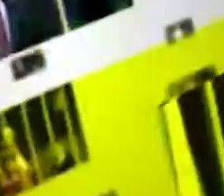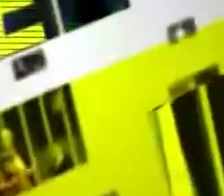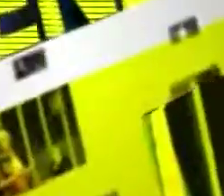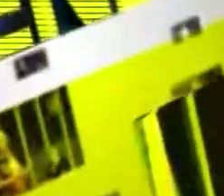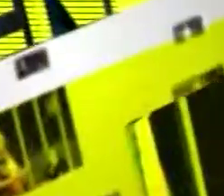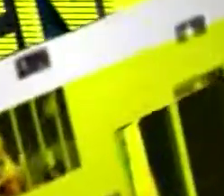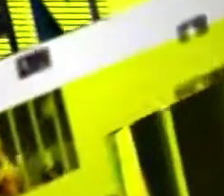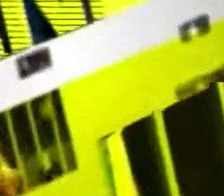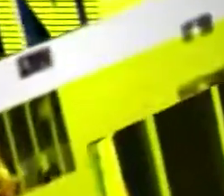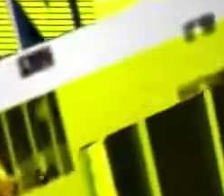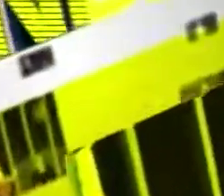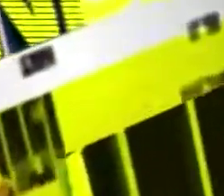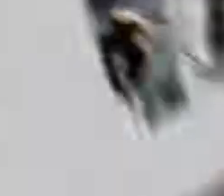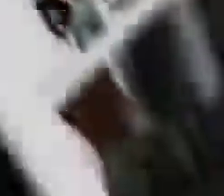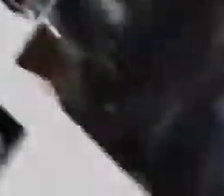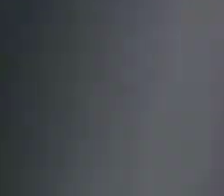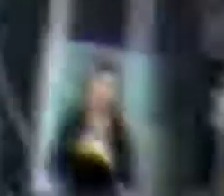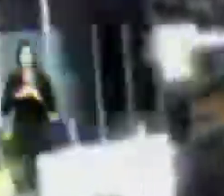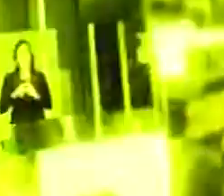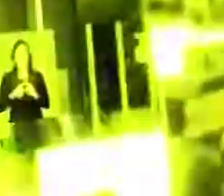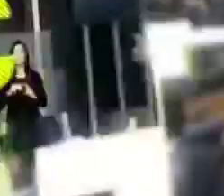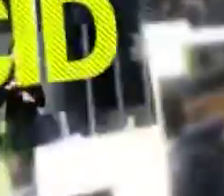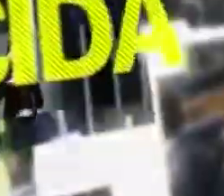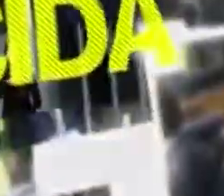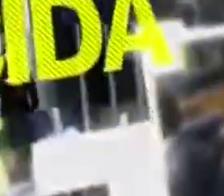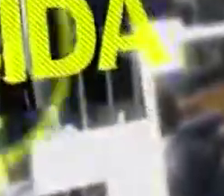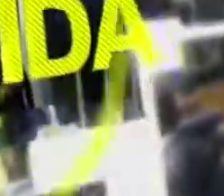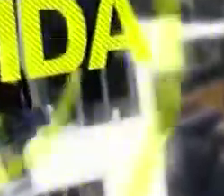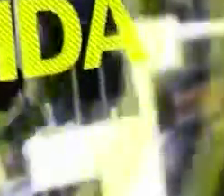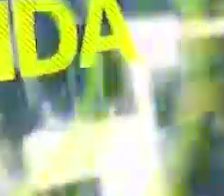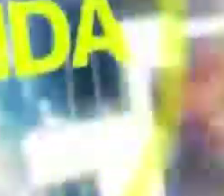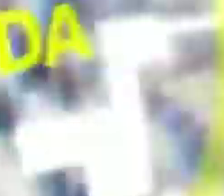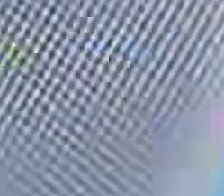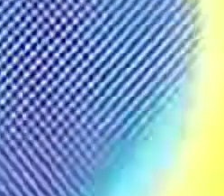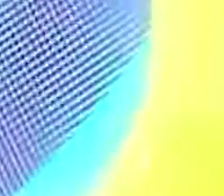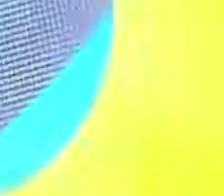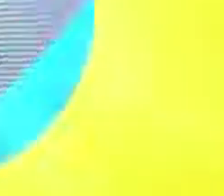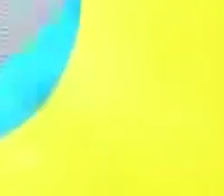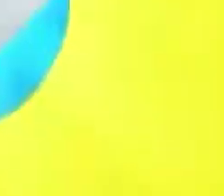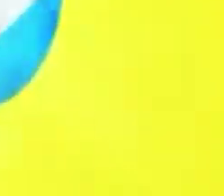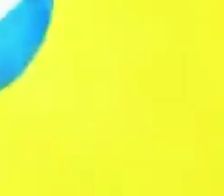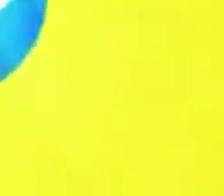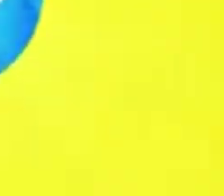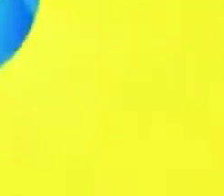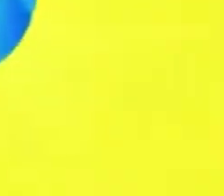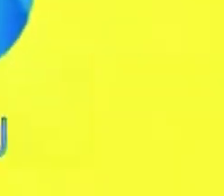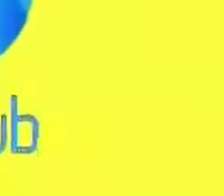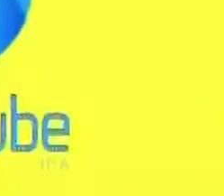Um segundo encaminhamento. No meu estado de São Paulo.